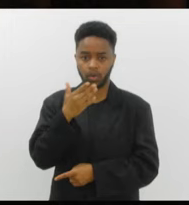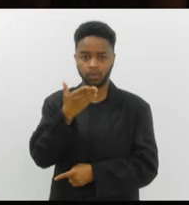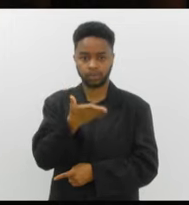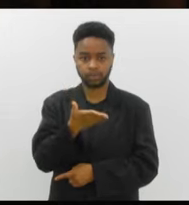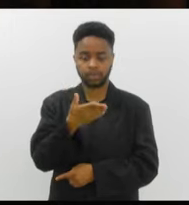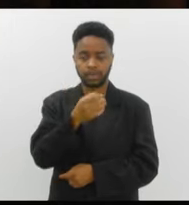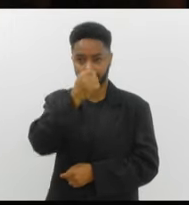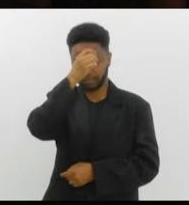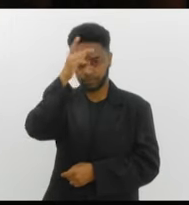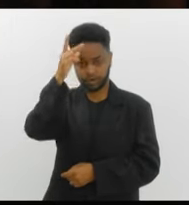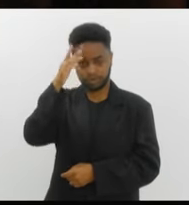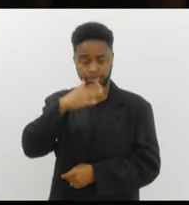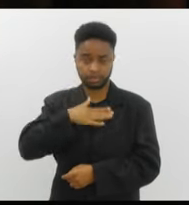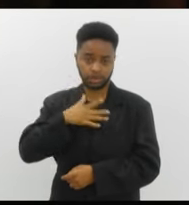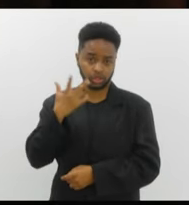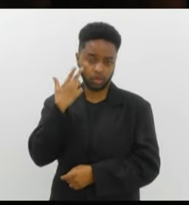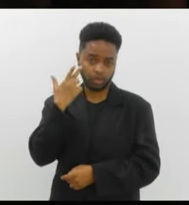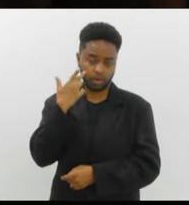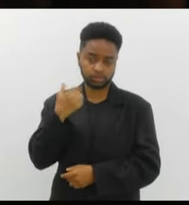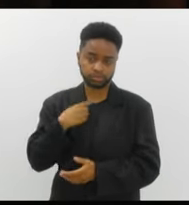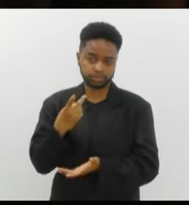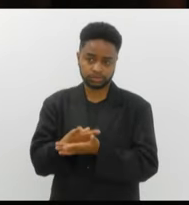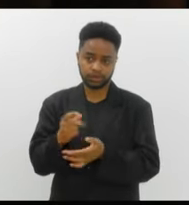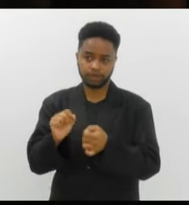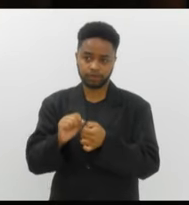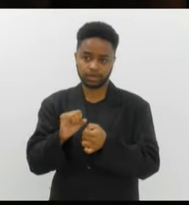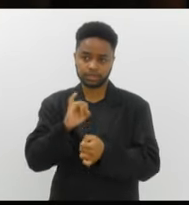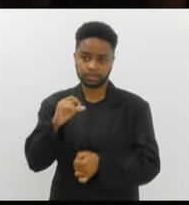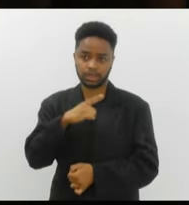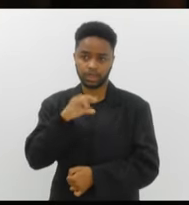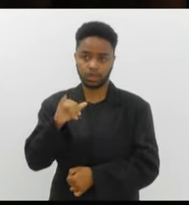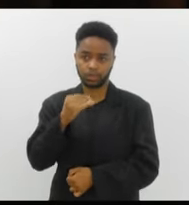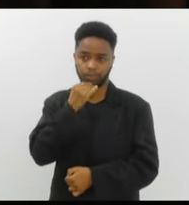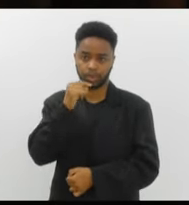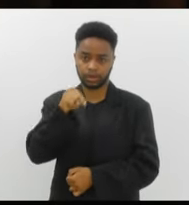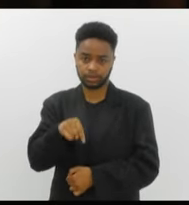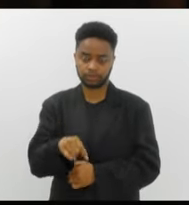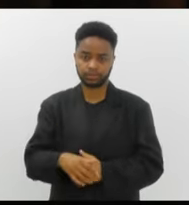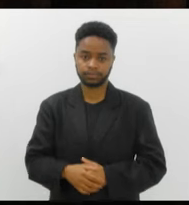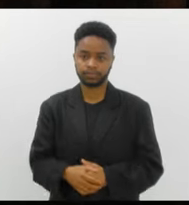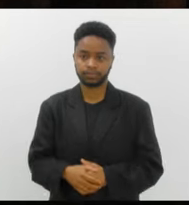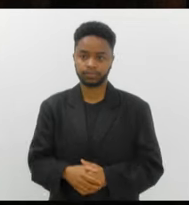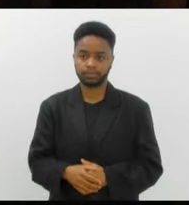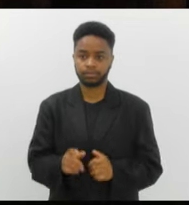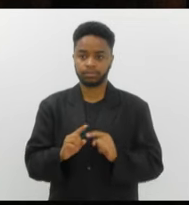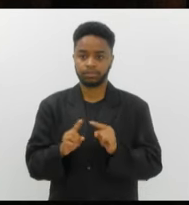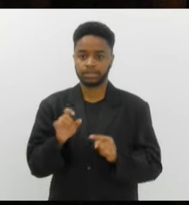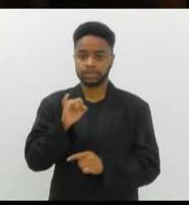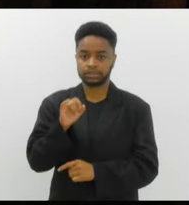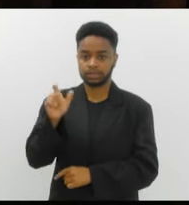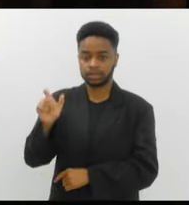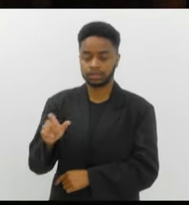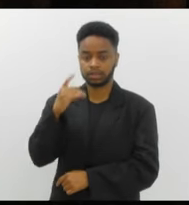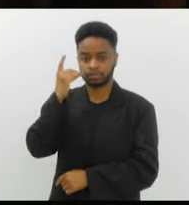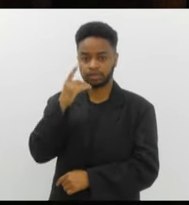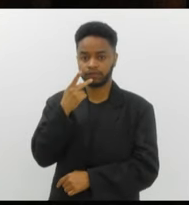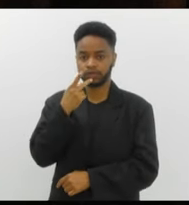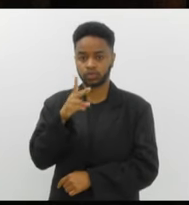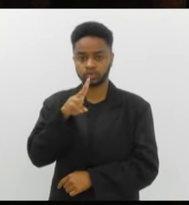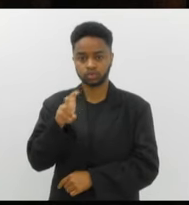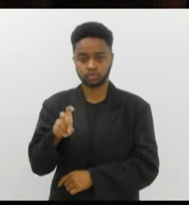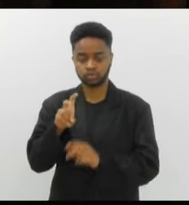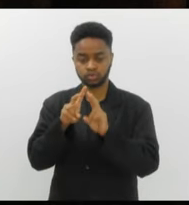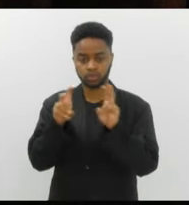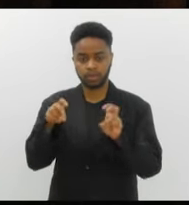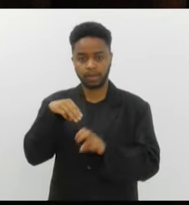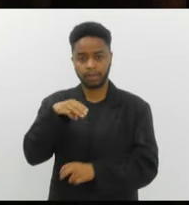lugar comum para mim. Sempre faço quando tenho oportunidade aqui nesse plenário. Mas já que o deputado Alan Lopes falou de menudo e eu não fujo da